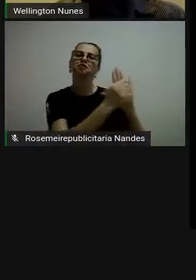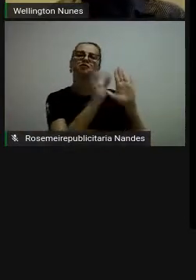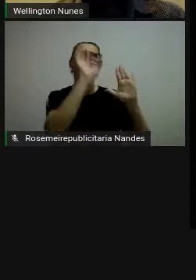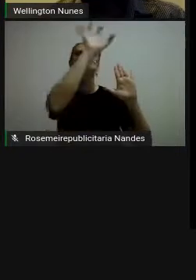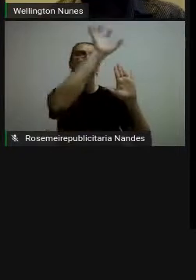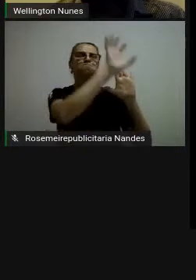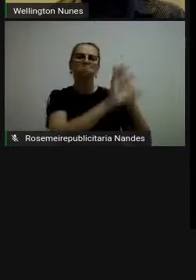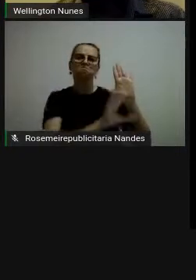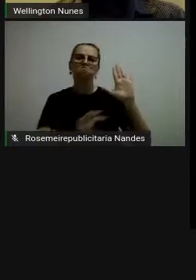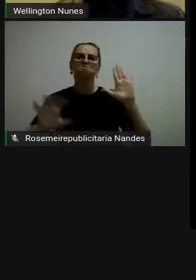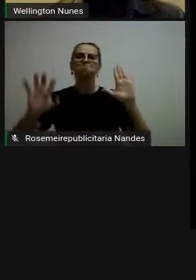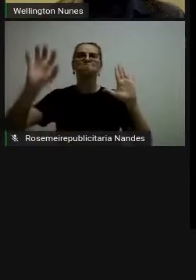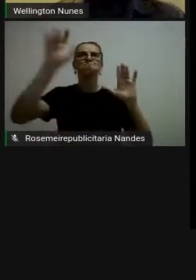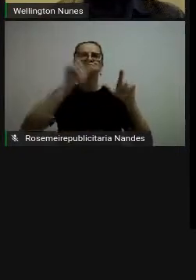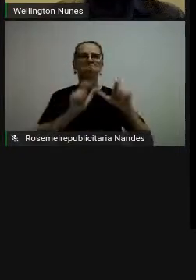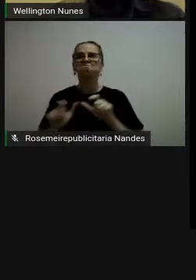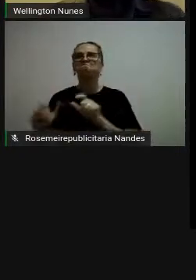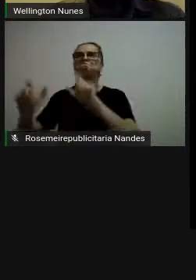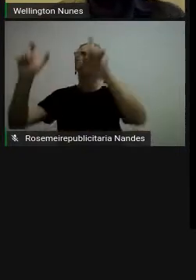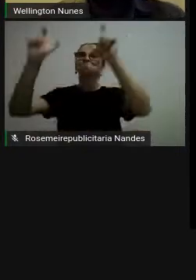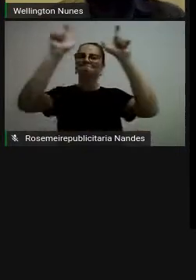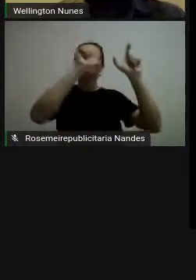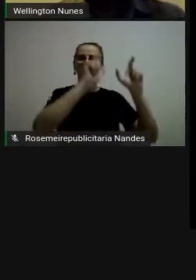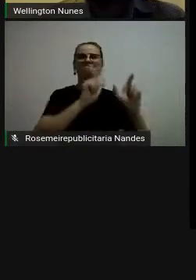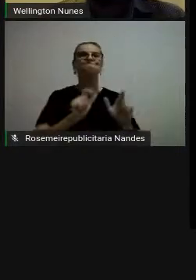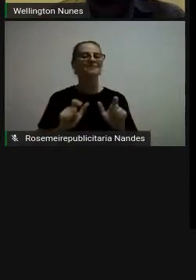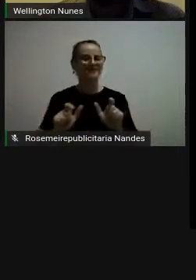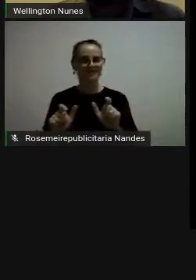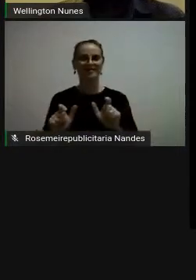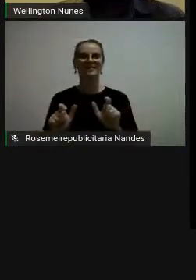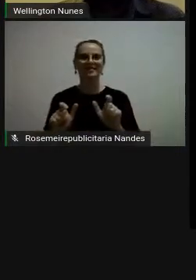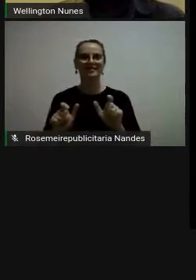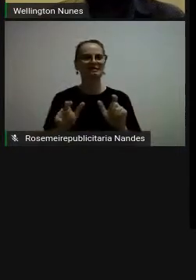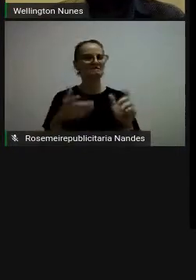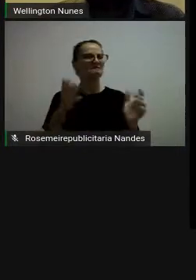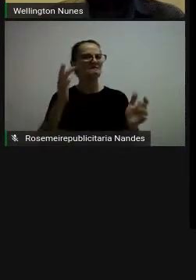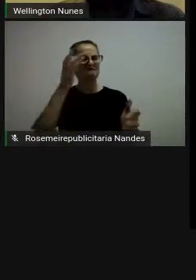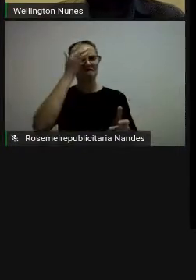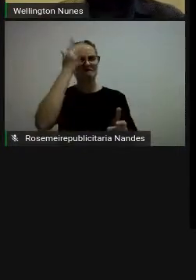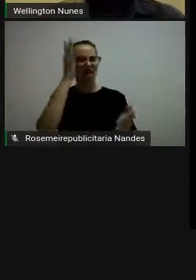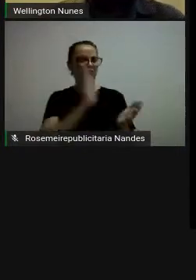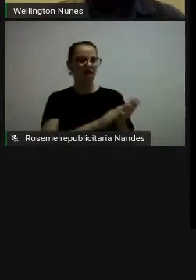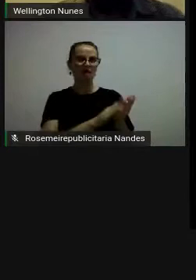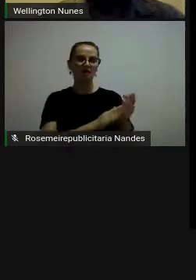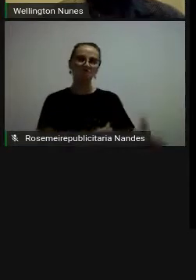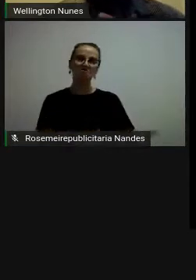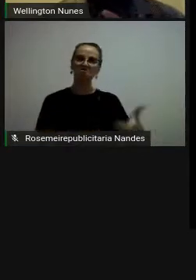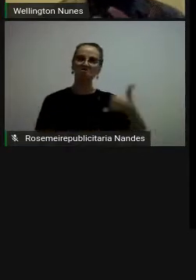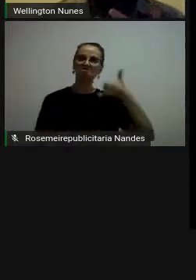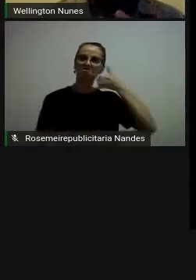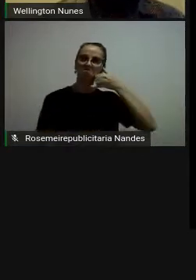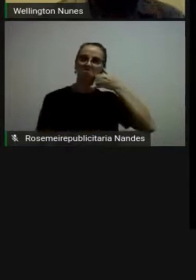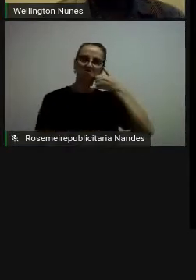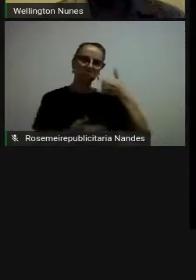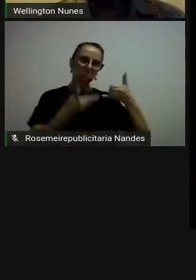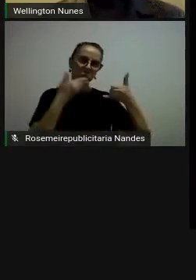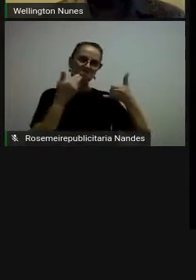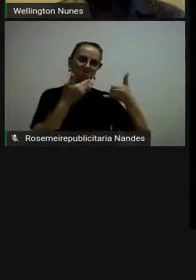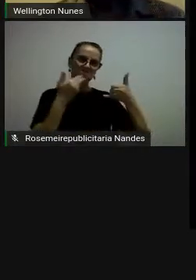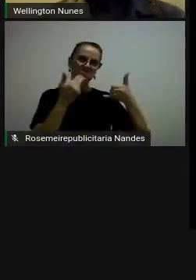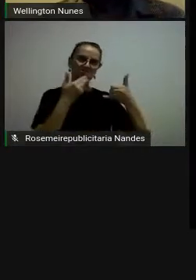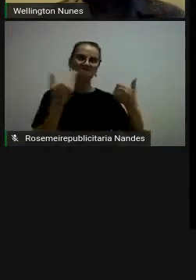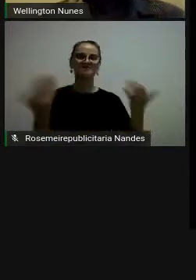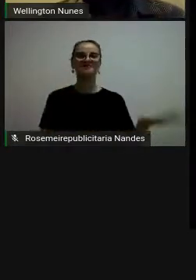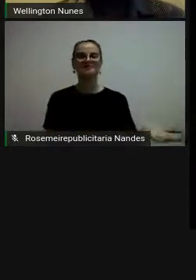distritos, polígonos. Tudo isso, literalmente, na palma da sua mão. Então, nós temos vários